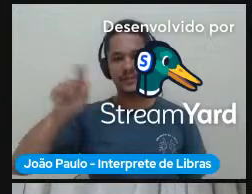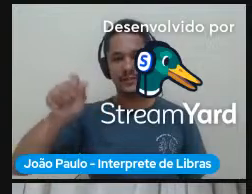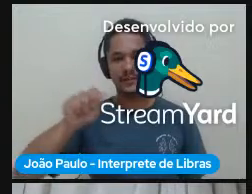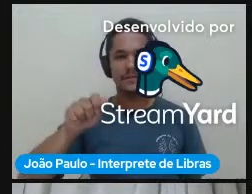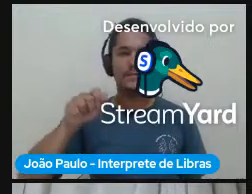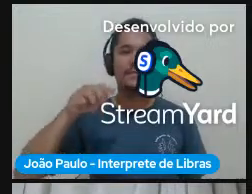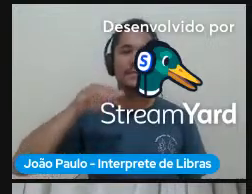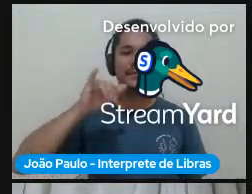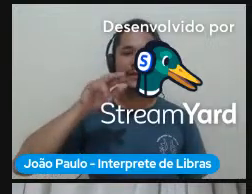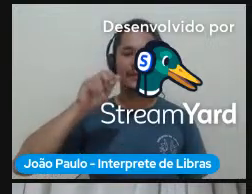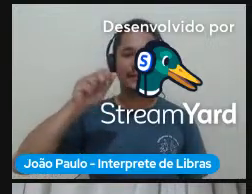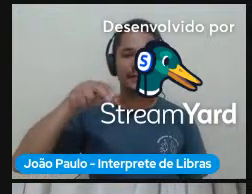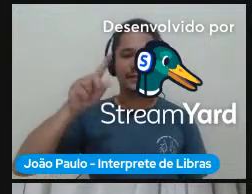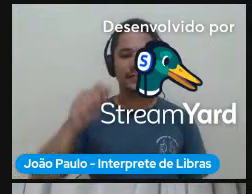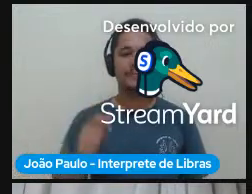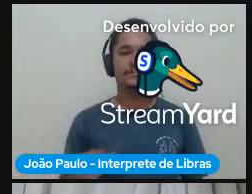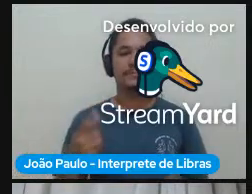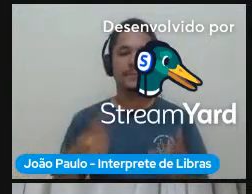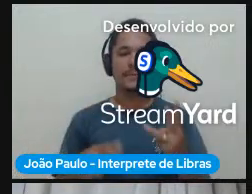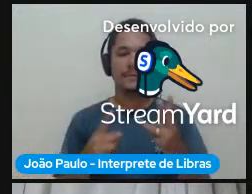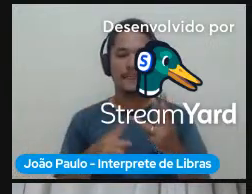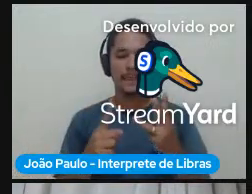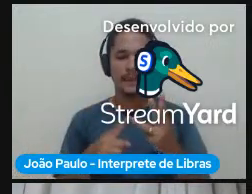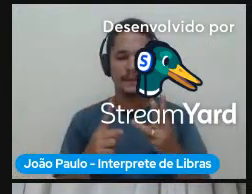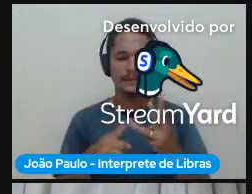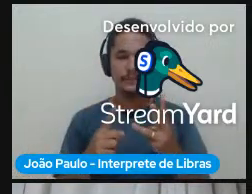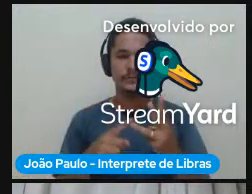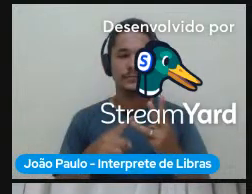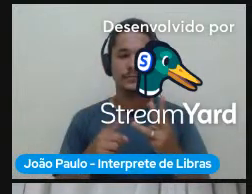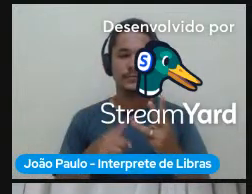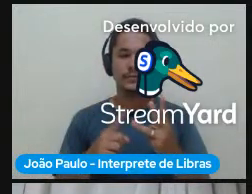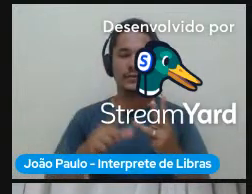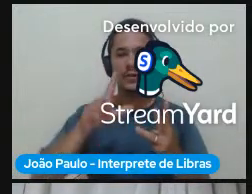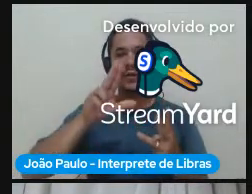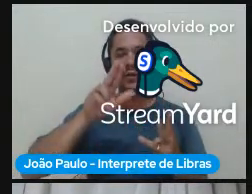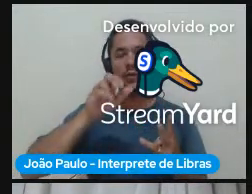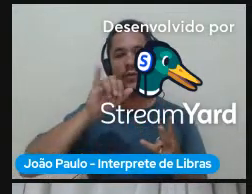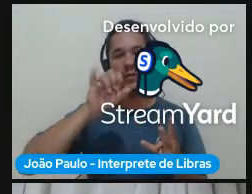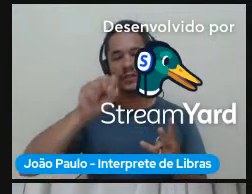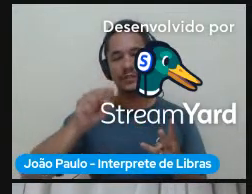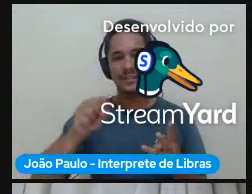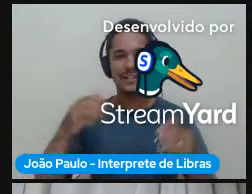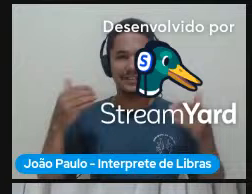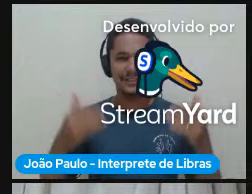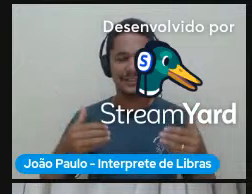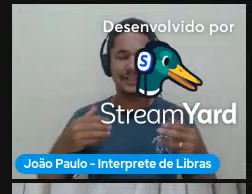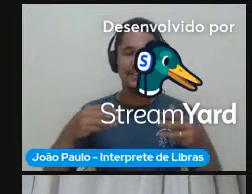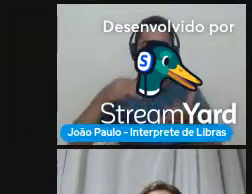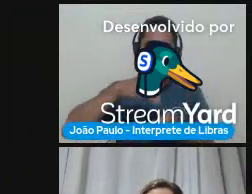e emprego da Secretaria Municipal de Desenvolvimento Econômico.